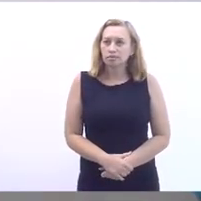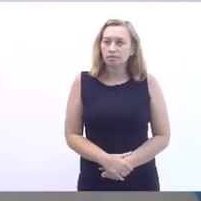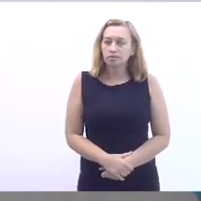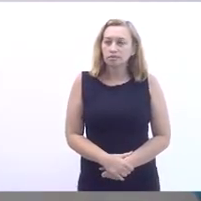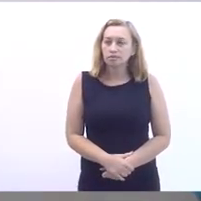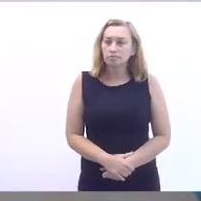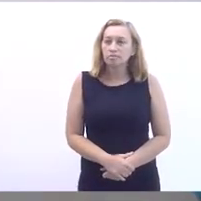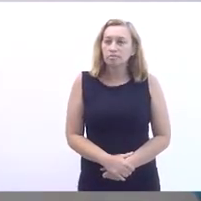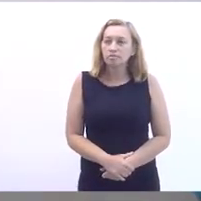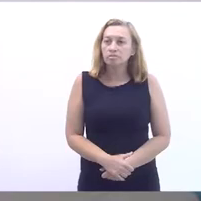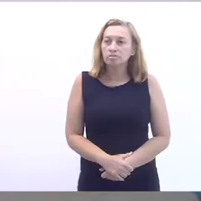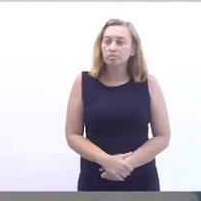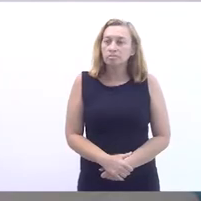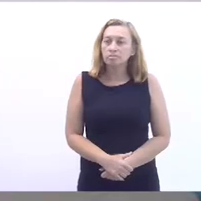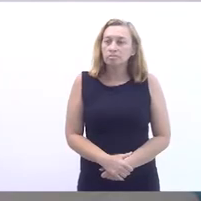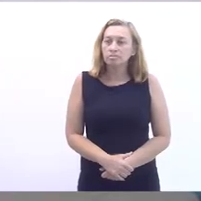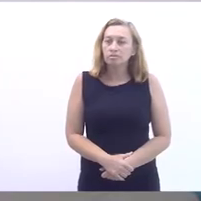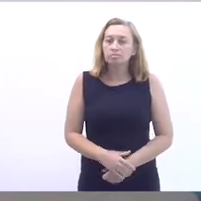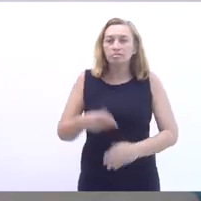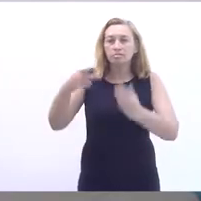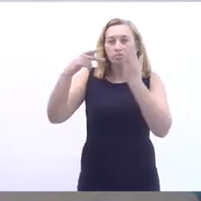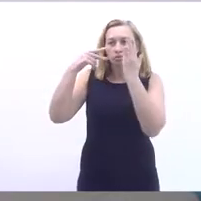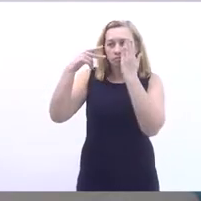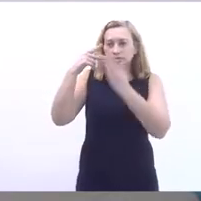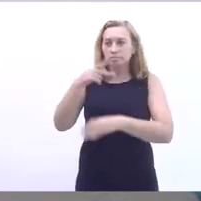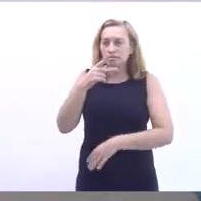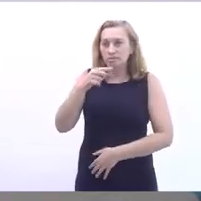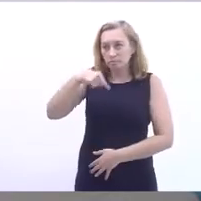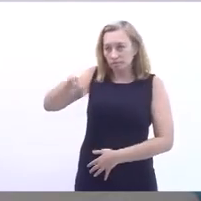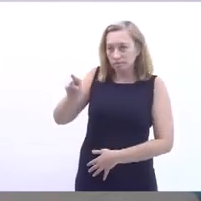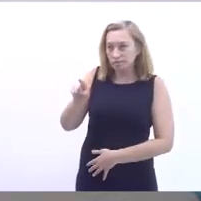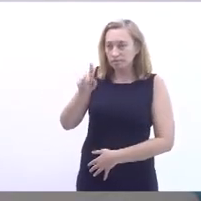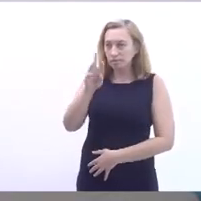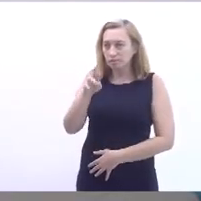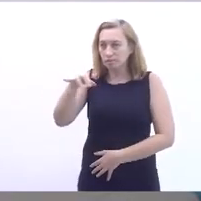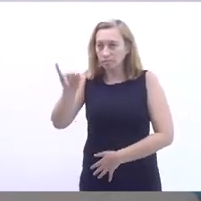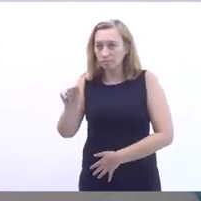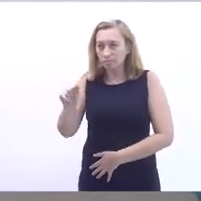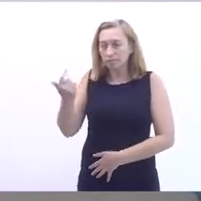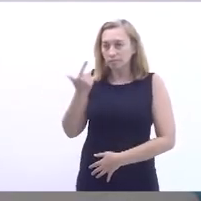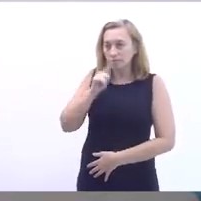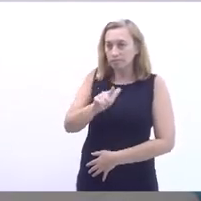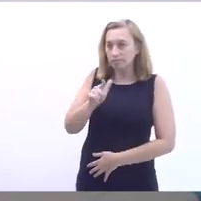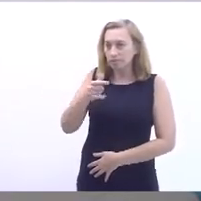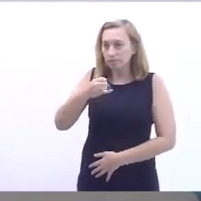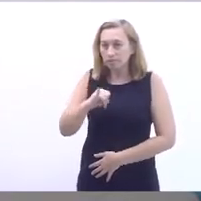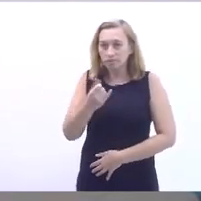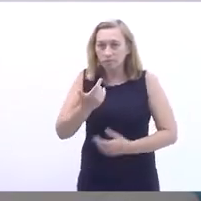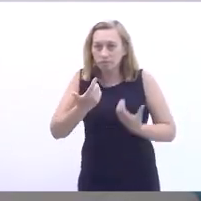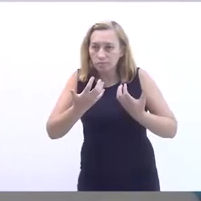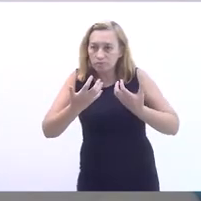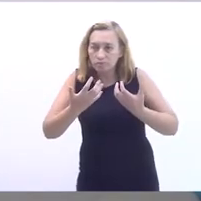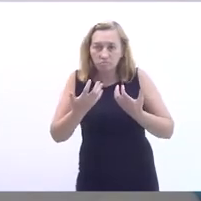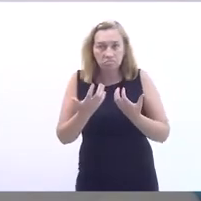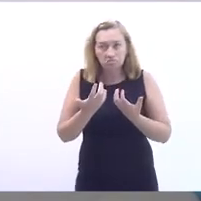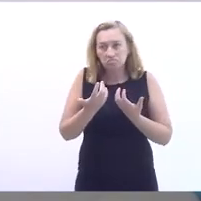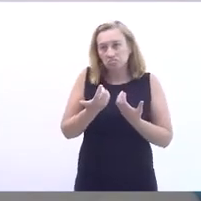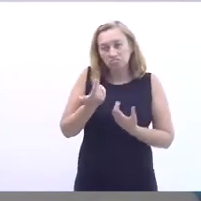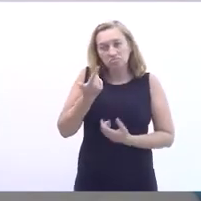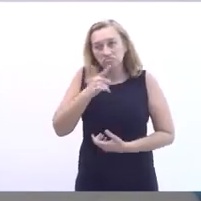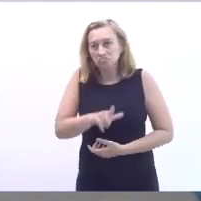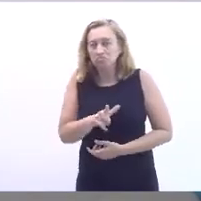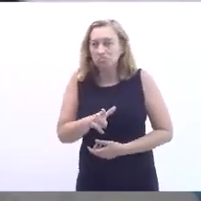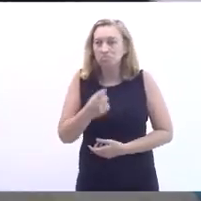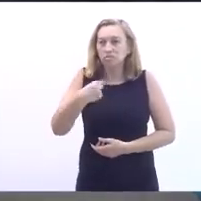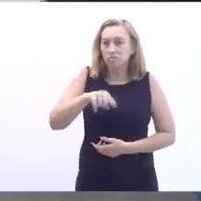e o psiquiatra dizia vai lá na Bruna e ver se ela dá um jeito que se ela não der um jeito a internação psiquiatra e esse